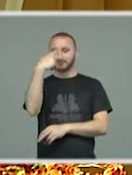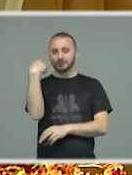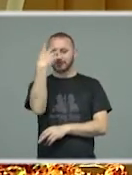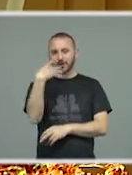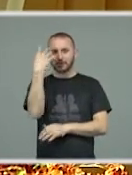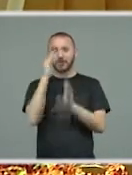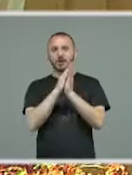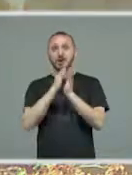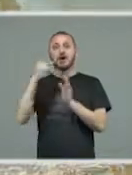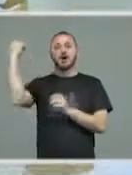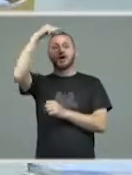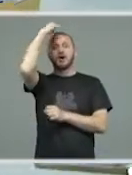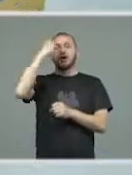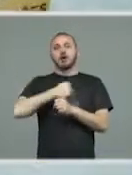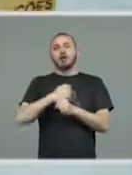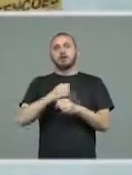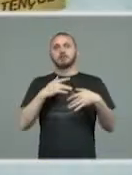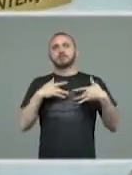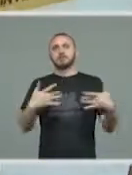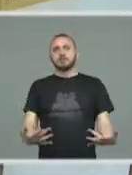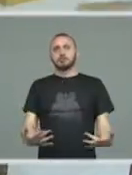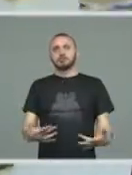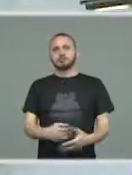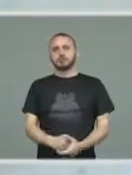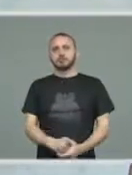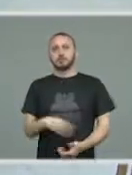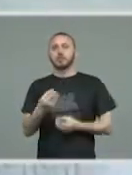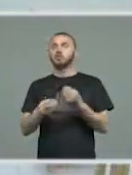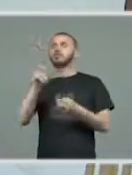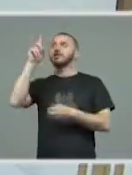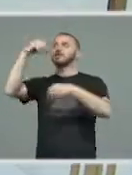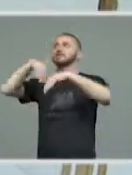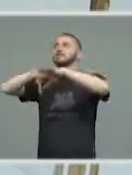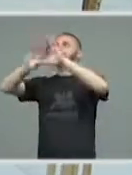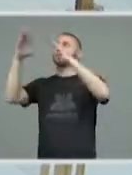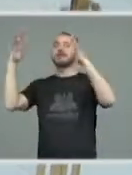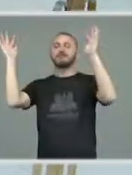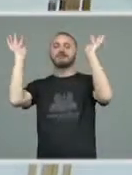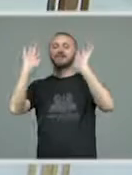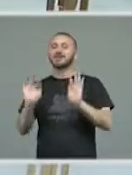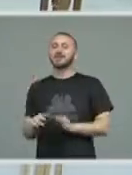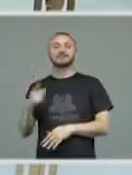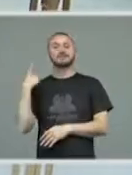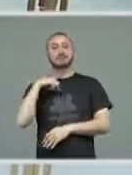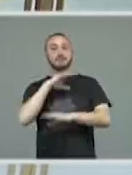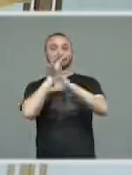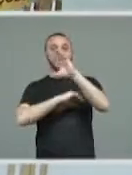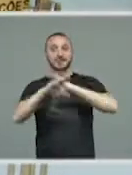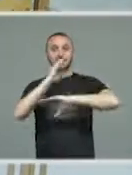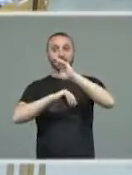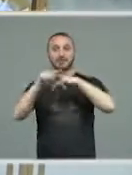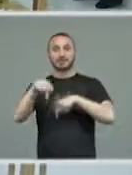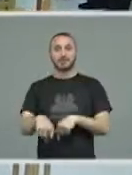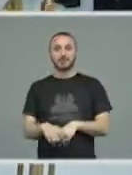da misericórdia. Como no céu se alegrou, não pela nossa cantoria, também Deus se alegra, só